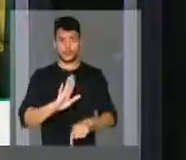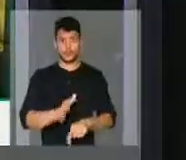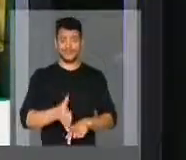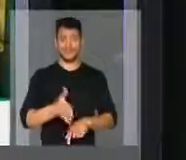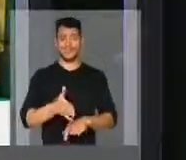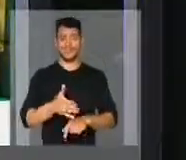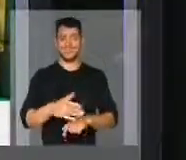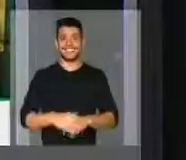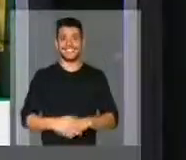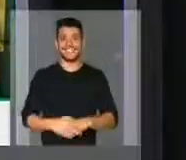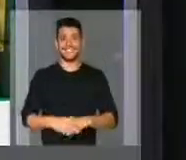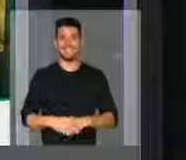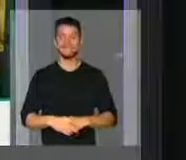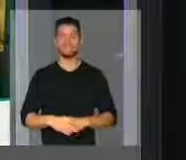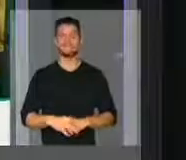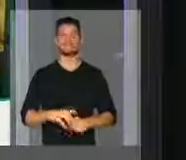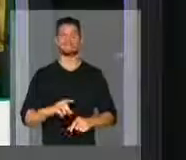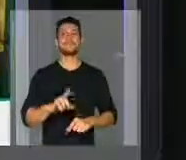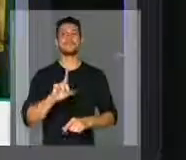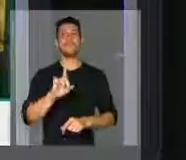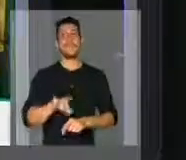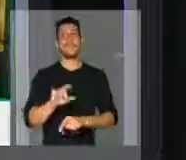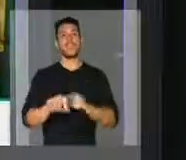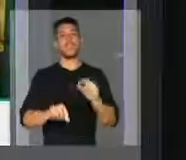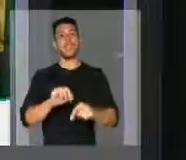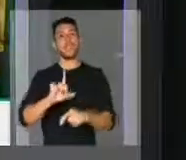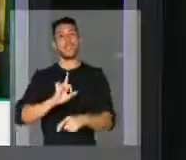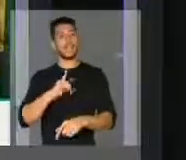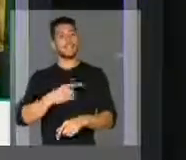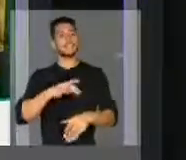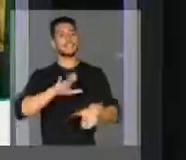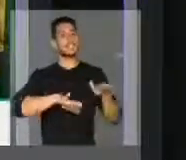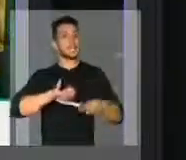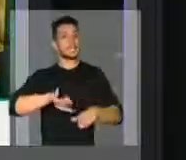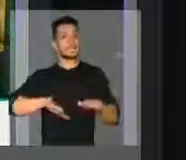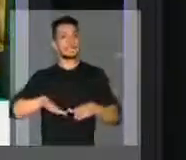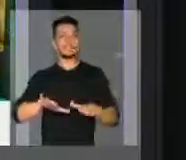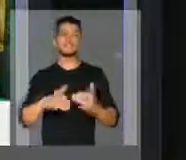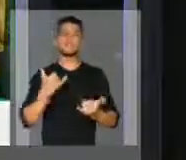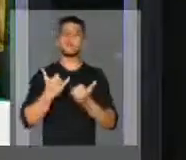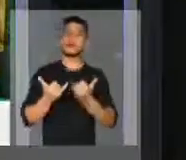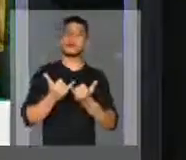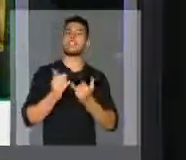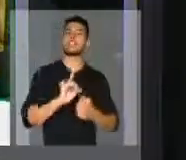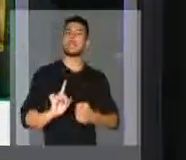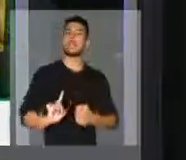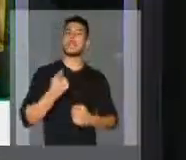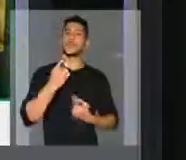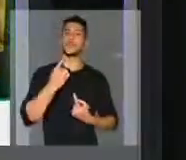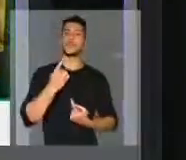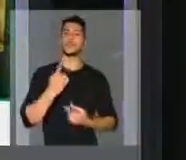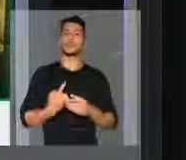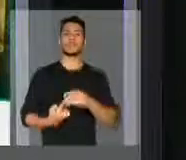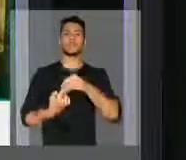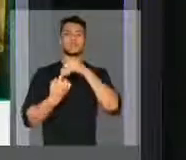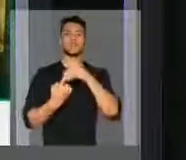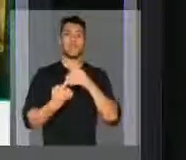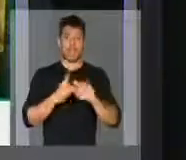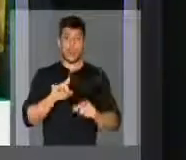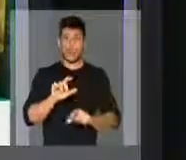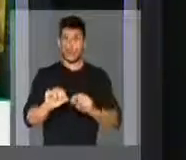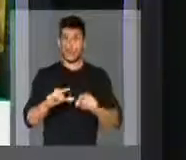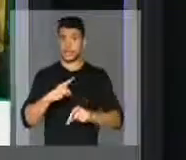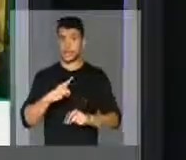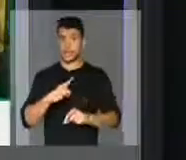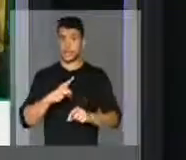aqui é que a gente fica com a voz muito isolada, é fazer com que essas audiências de custódia, hoje